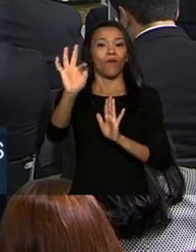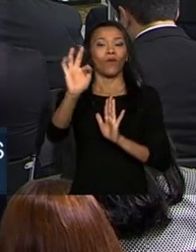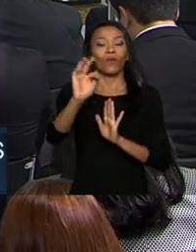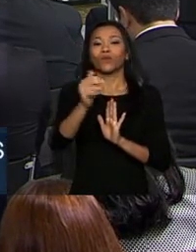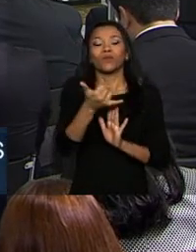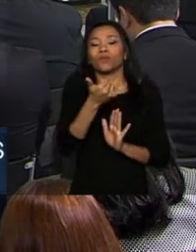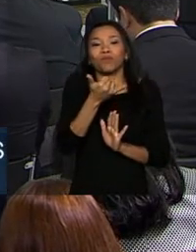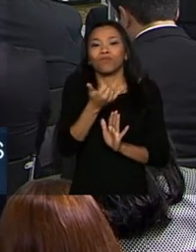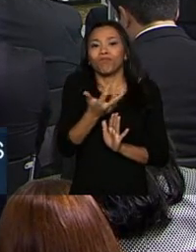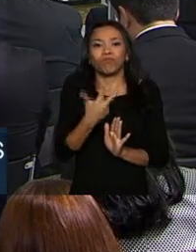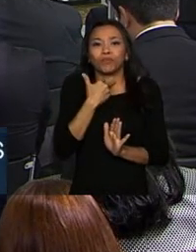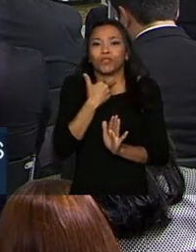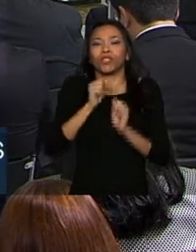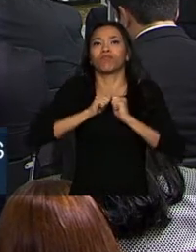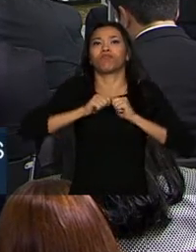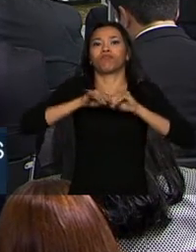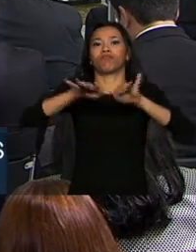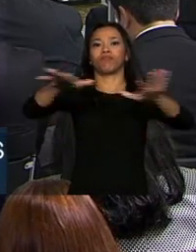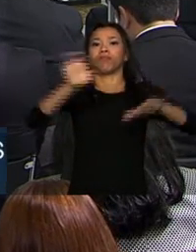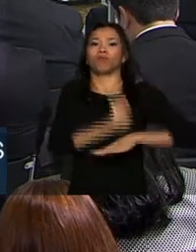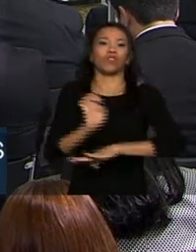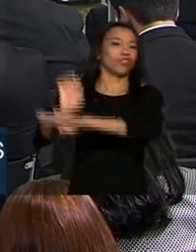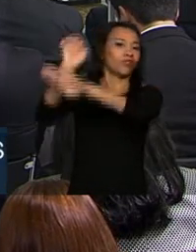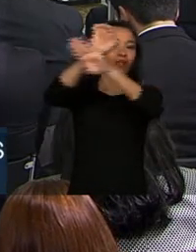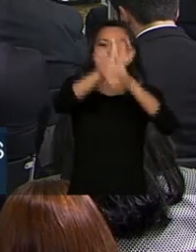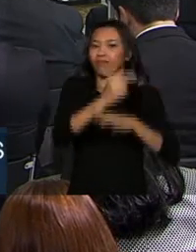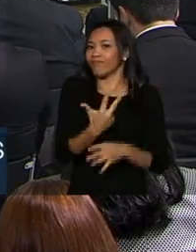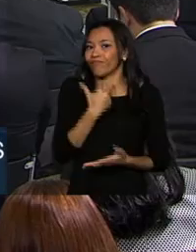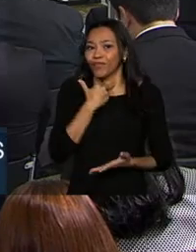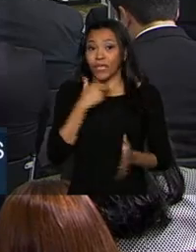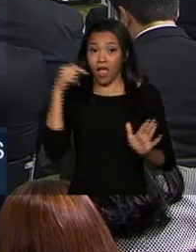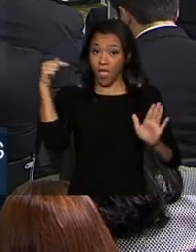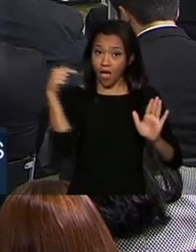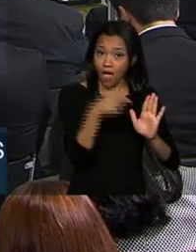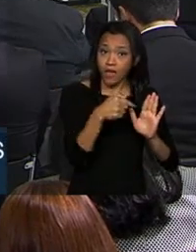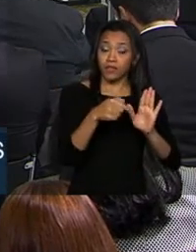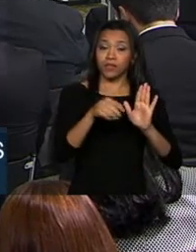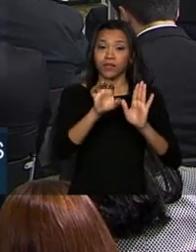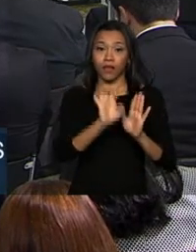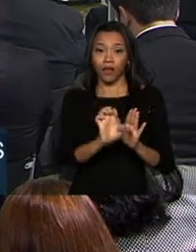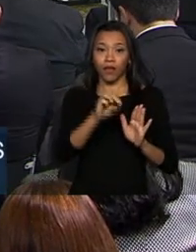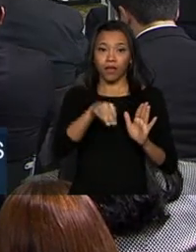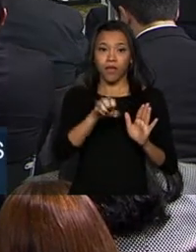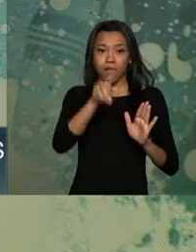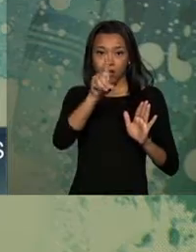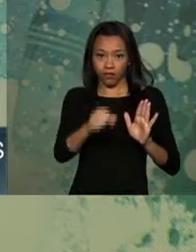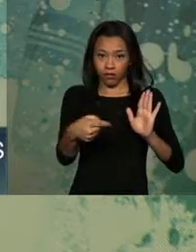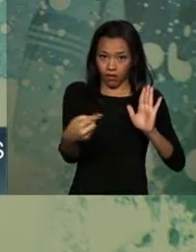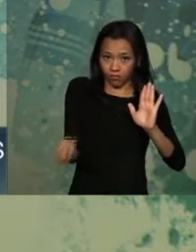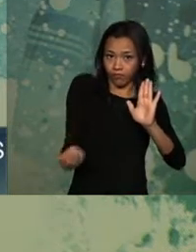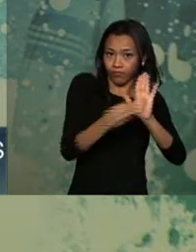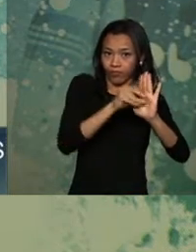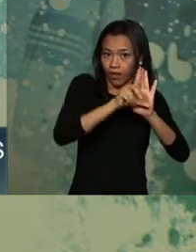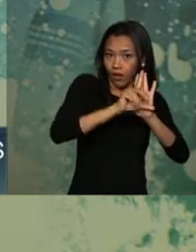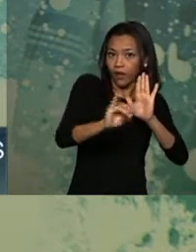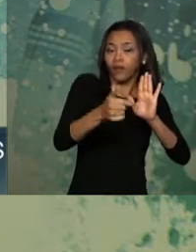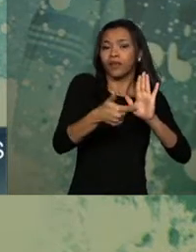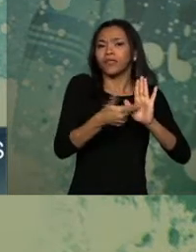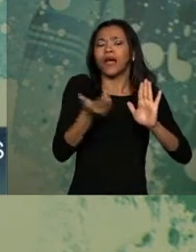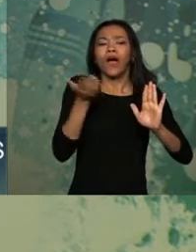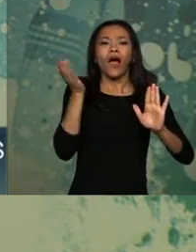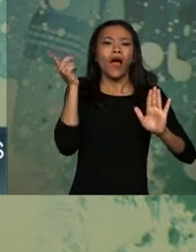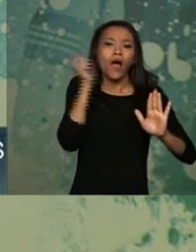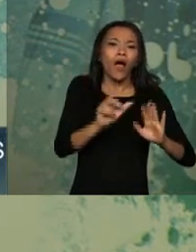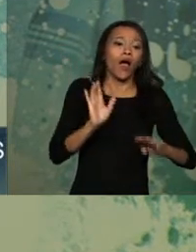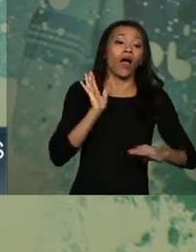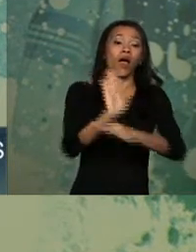conceito nacional. Essa emenda 42, ela criou uma espécie de ordem unida para o tratamento diferenciado